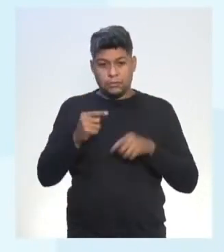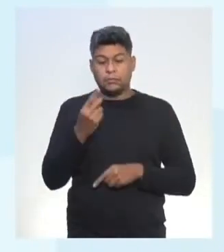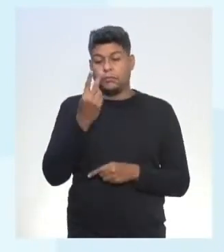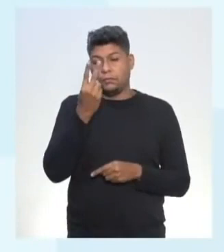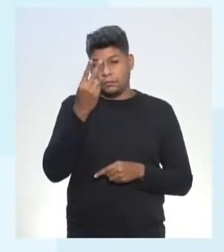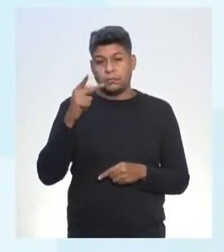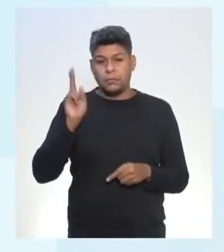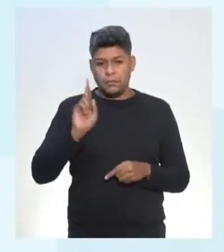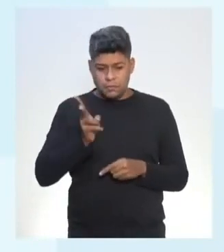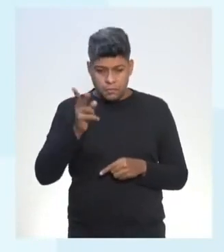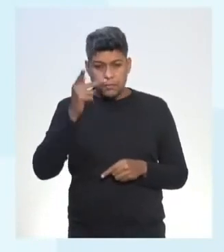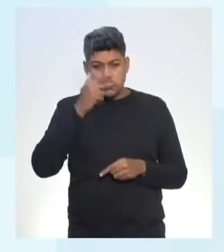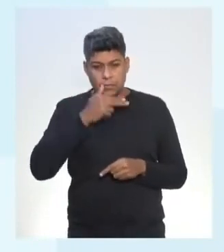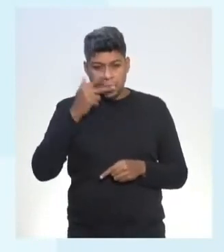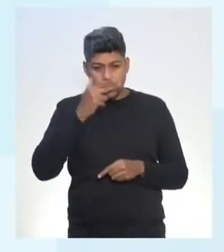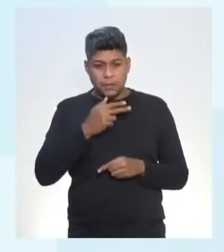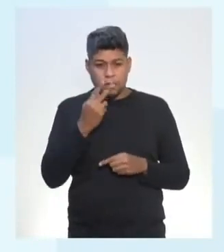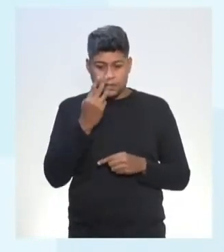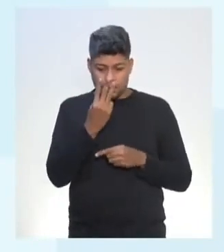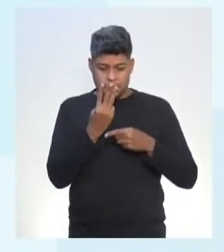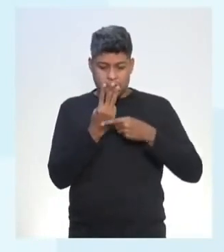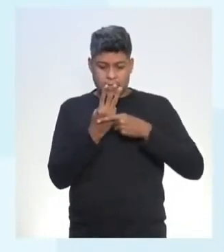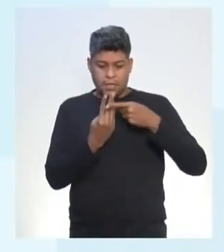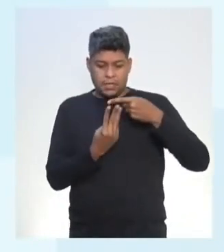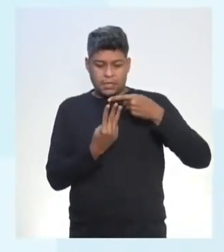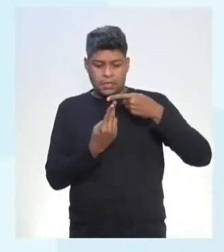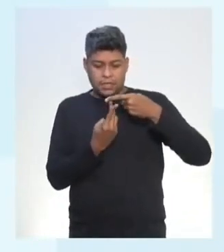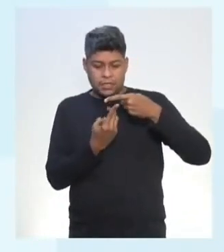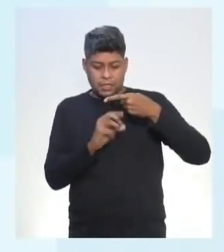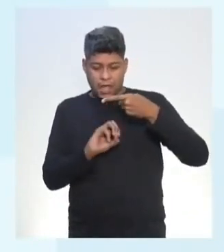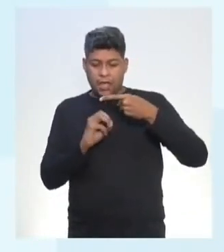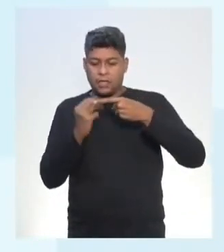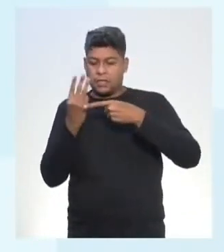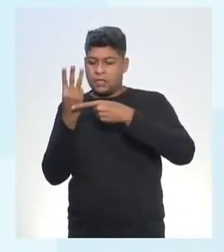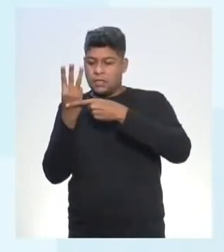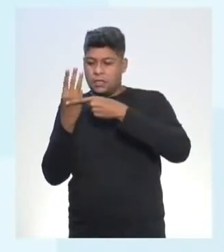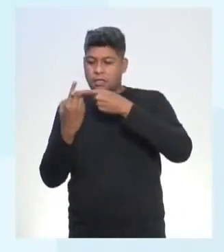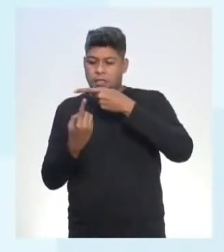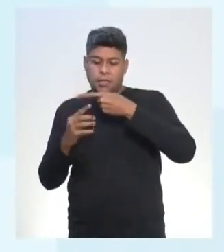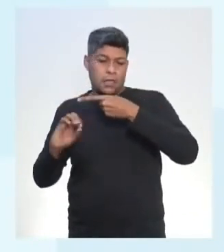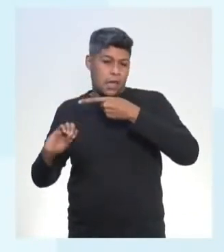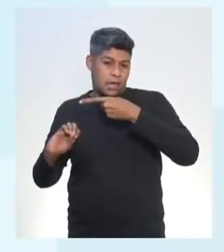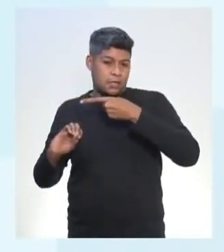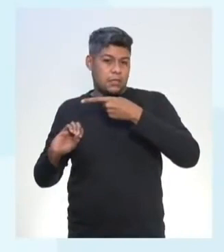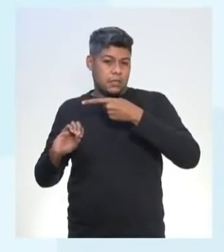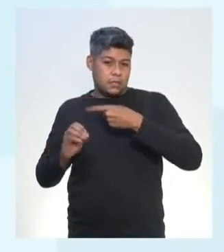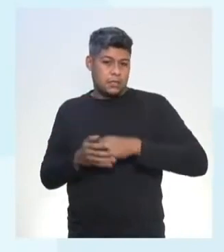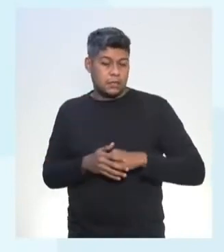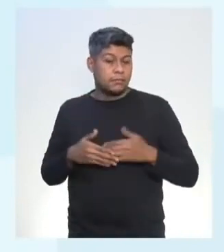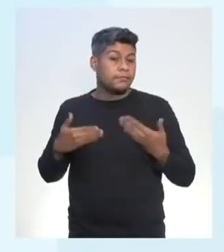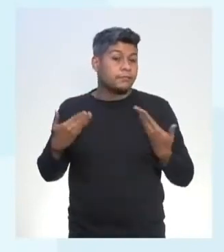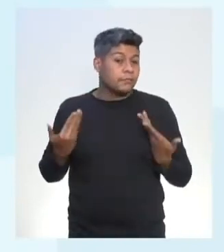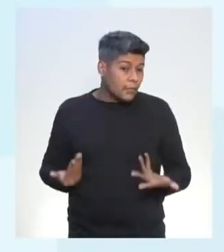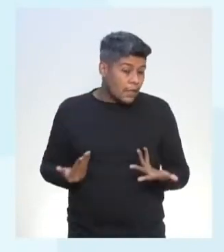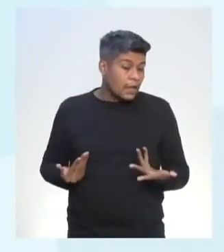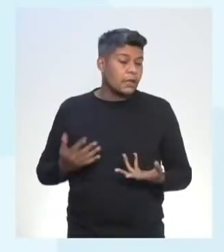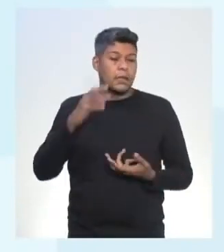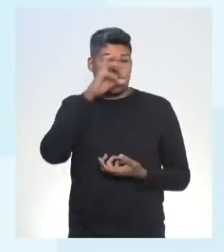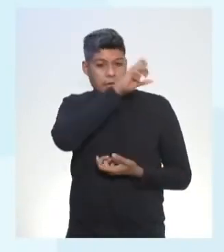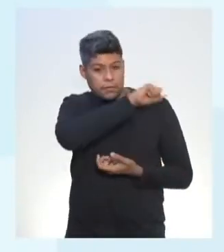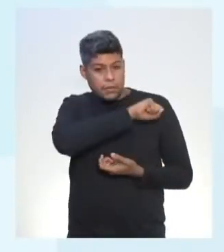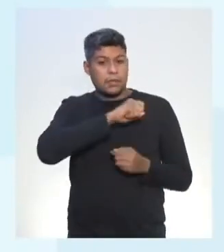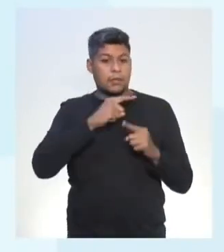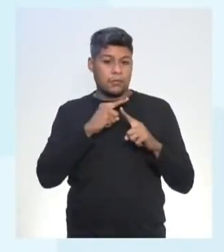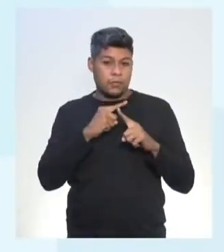mesma repetição. 3 sobre 10, 3 décimos, vezes 3 décimos. E aí a gente já aprendeu, né, que